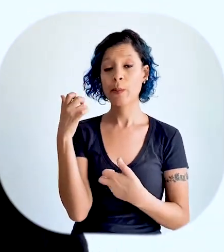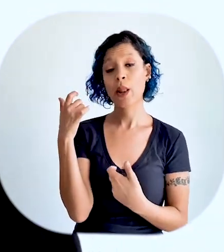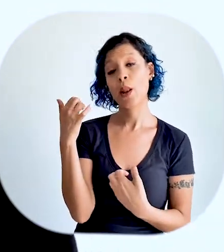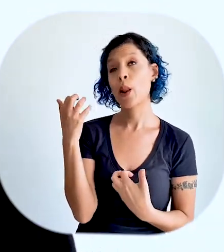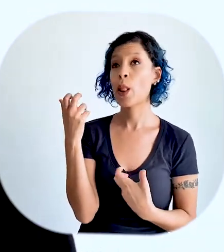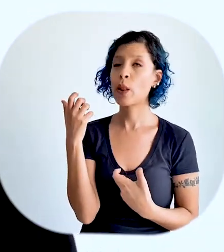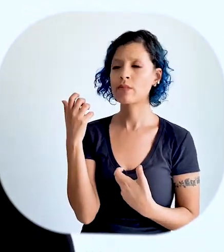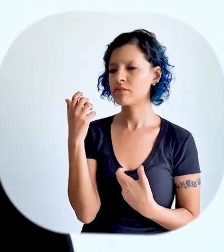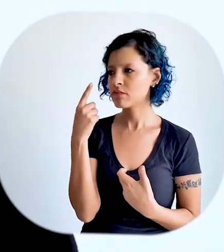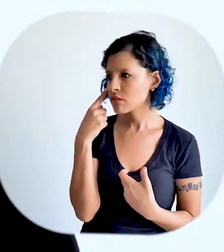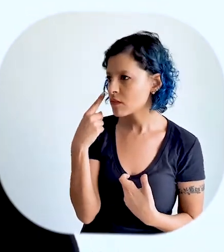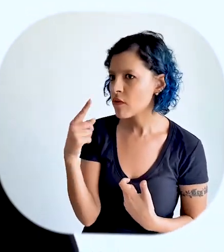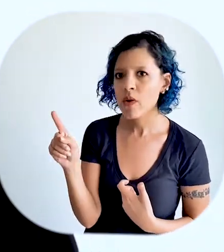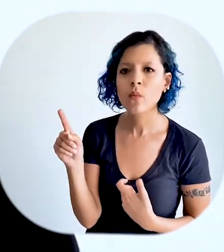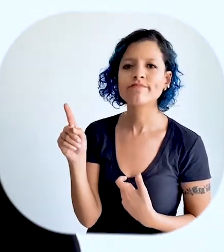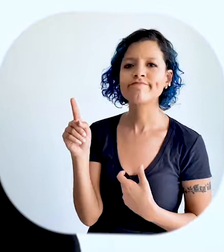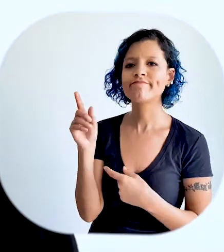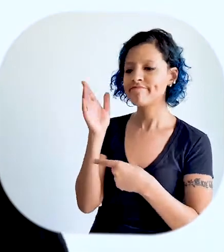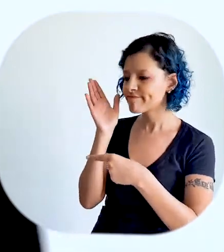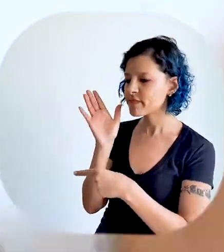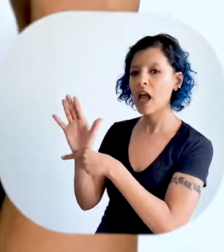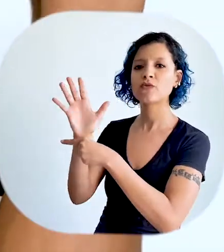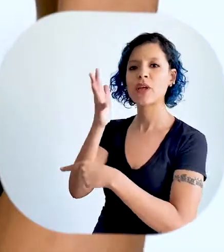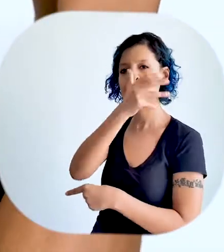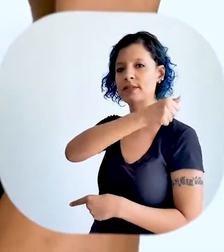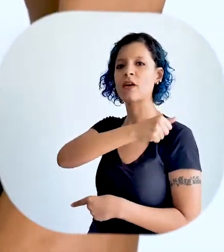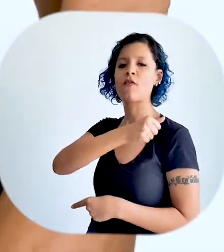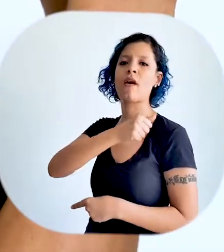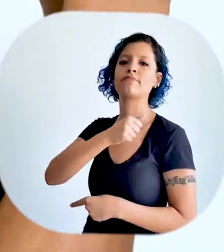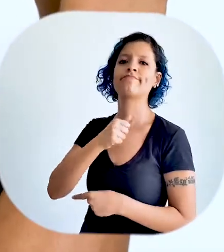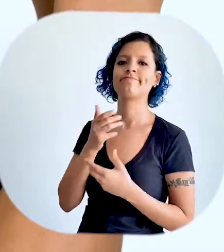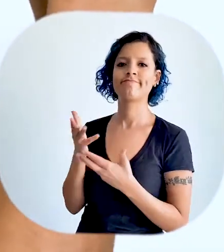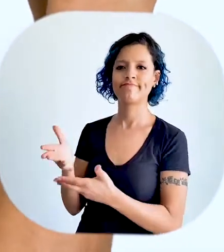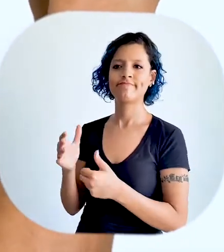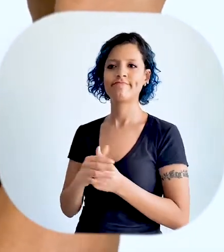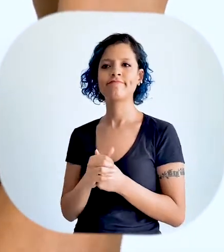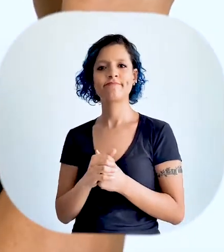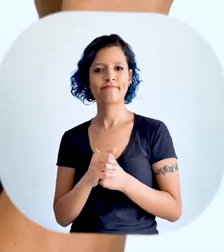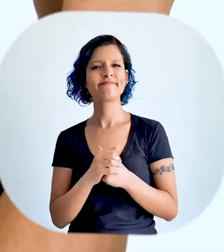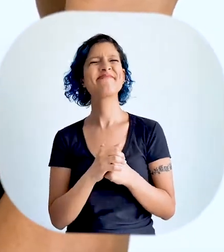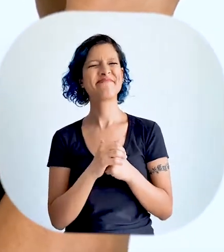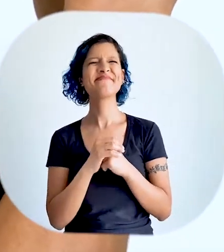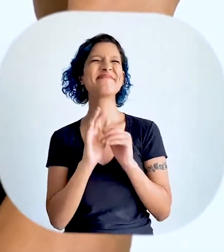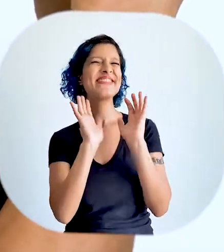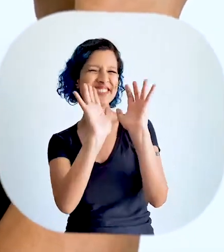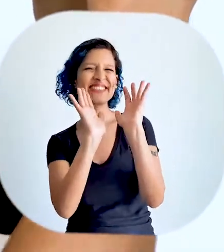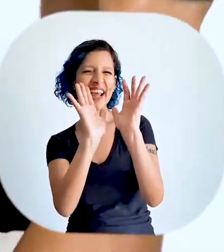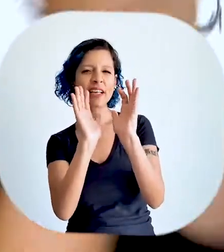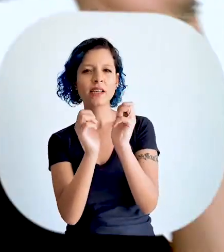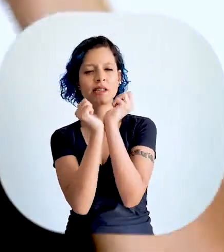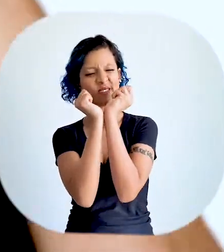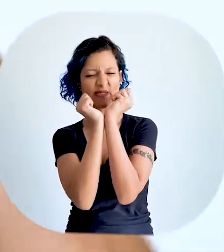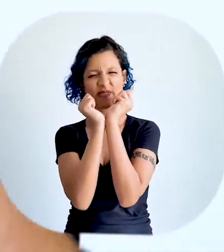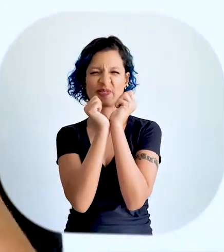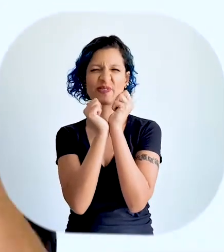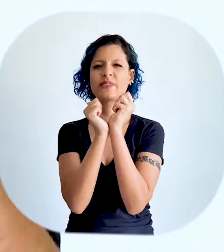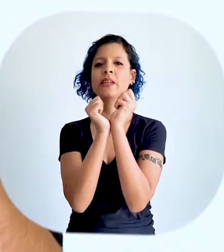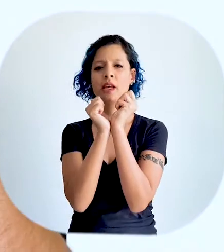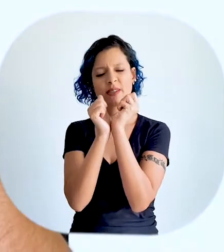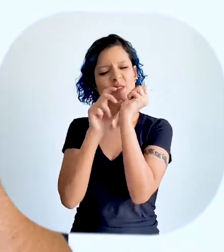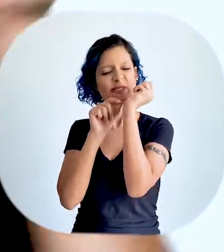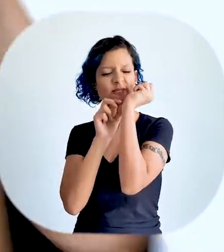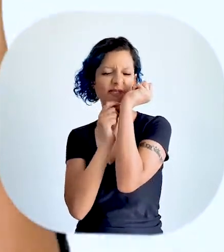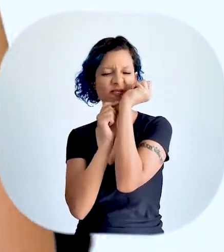ali e decidiu retribuir o favor ao amigo. Pode deixar, seu leão, que eu vou já essa armadilha!